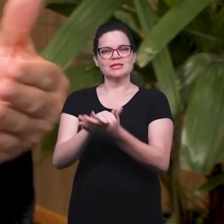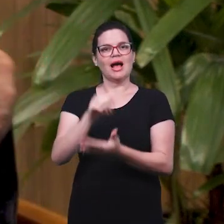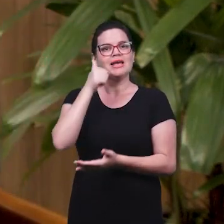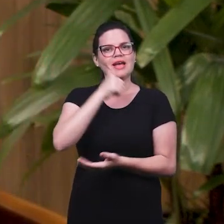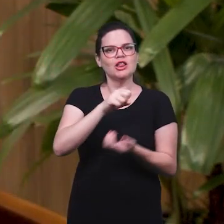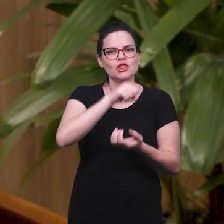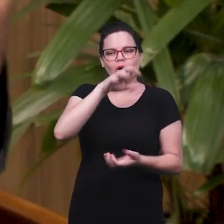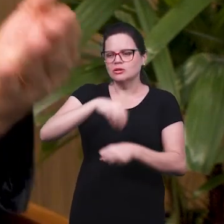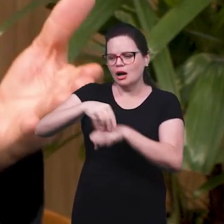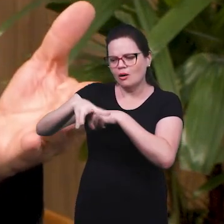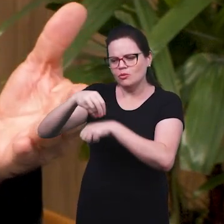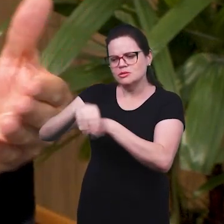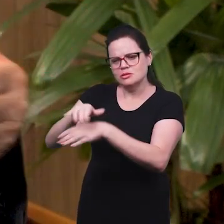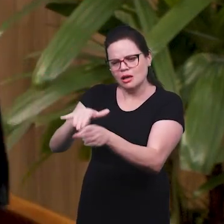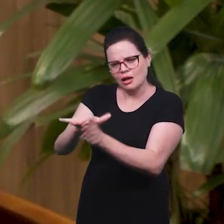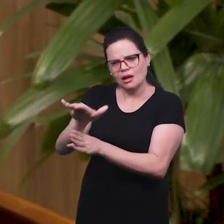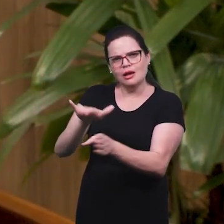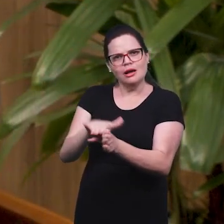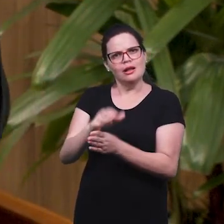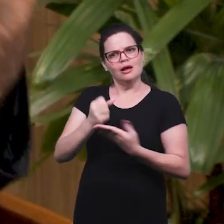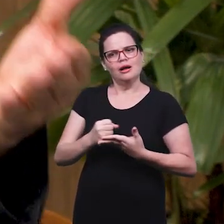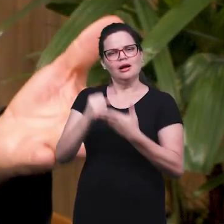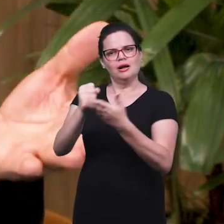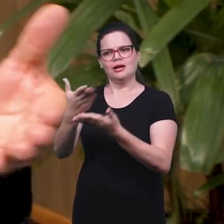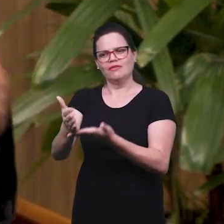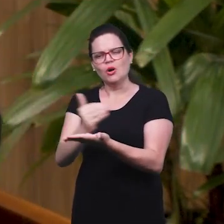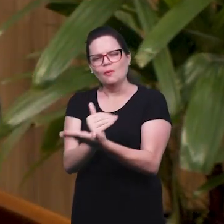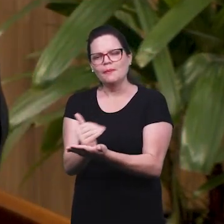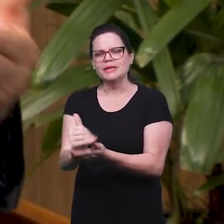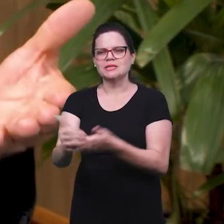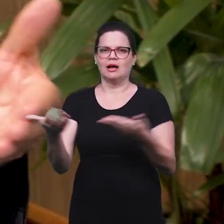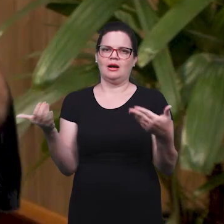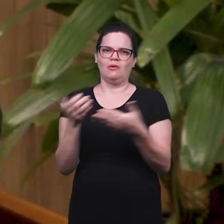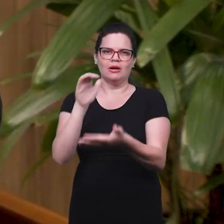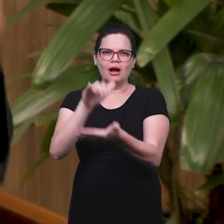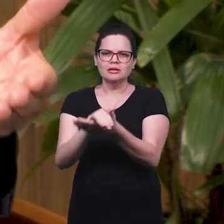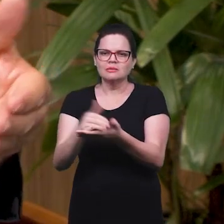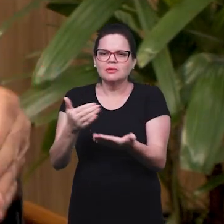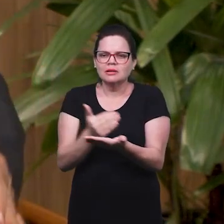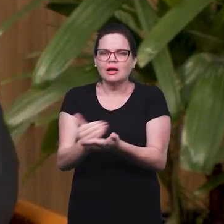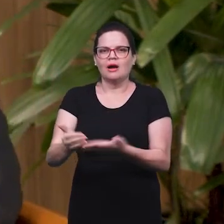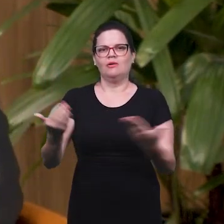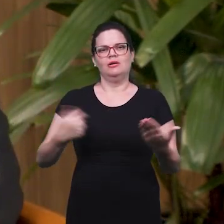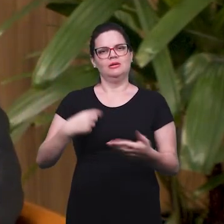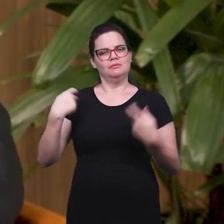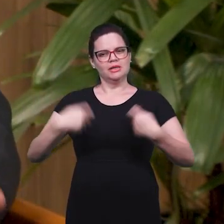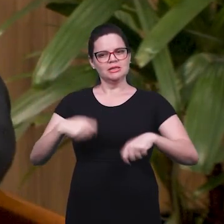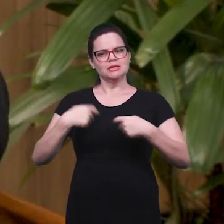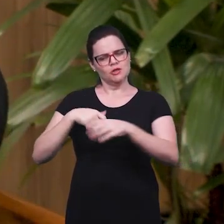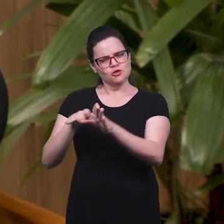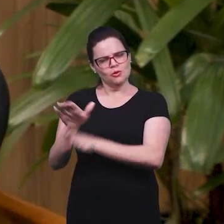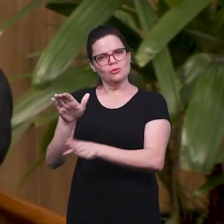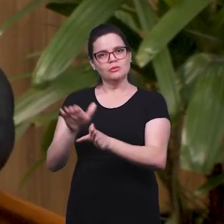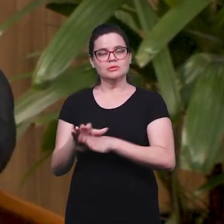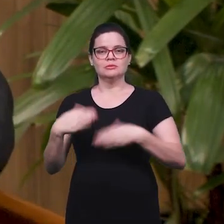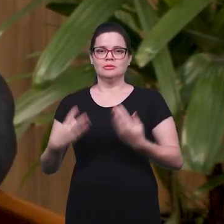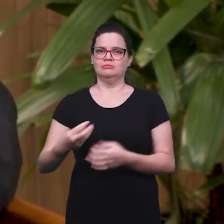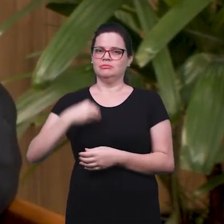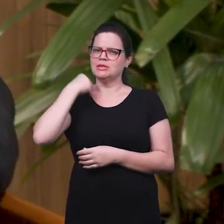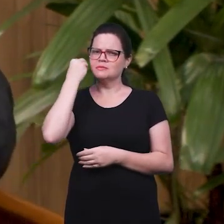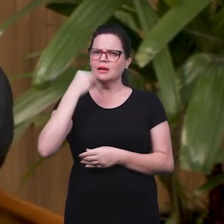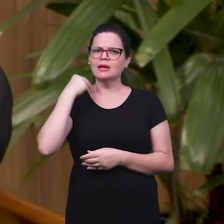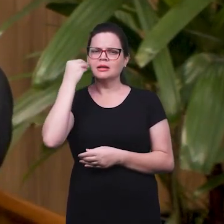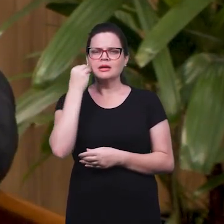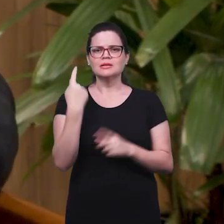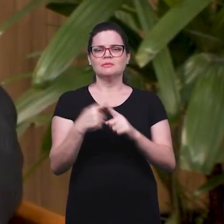um conselho, aí ele auxilia, né? Uma jovem que está iniciando o seu lar, a sabedoria no seu lar. Então, é viver a